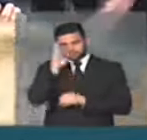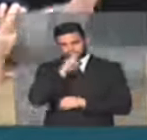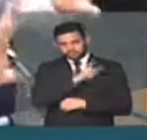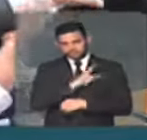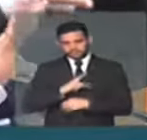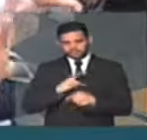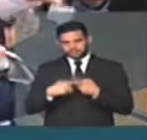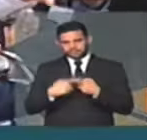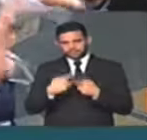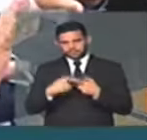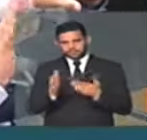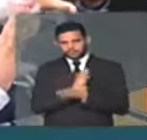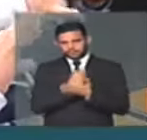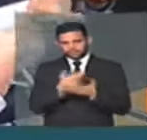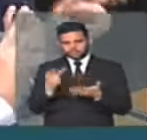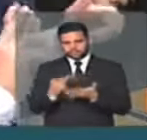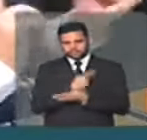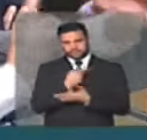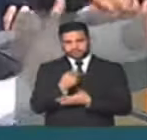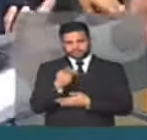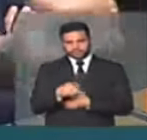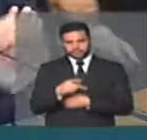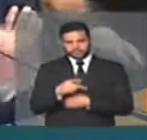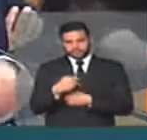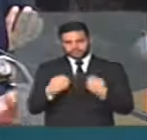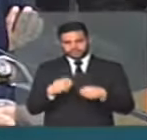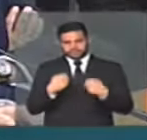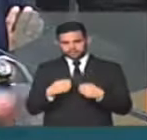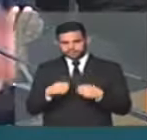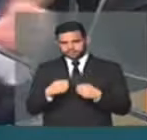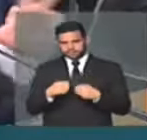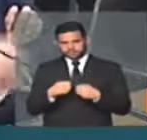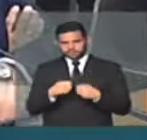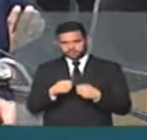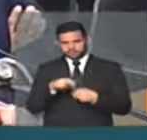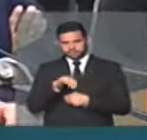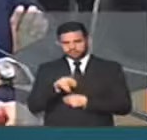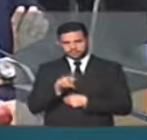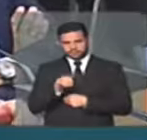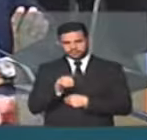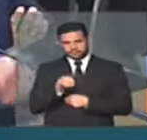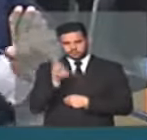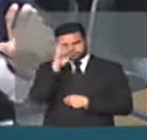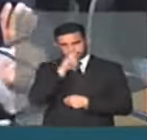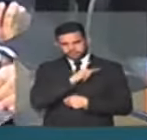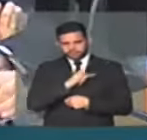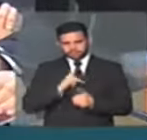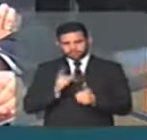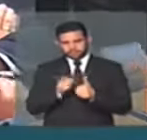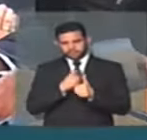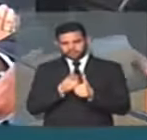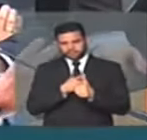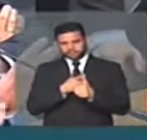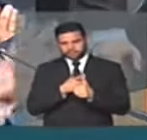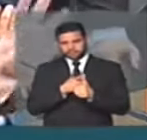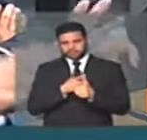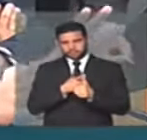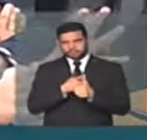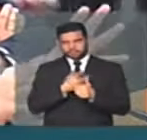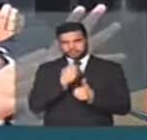senhor presidente. Porque tem alguns mitos aqui que é necessário desmistificar, presidente. O primeiro